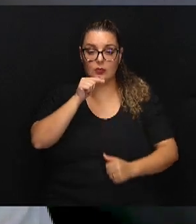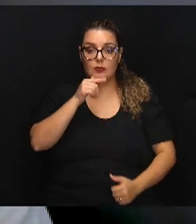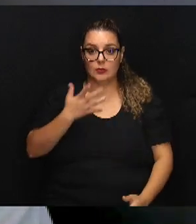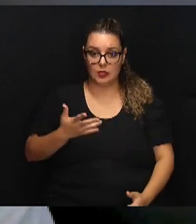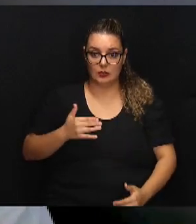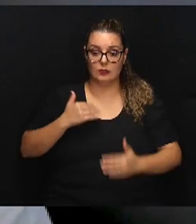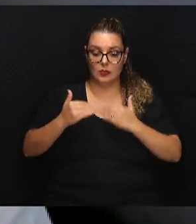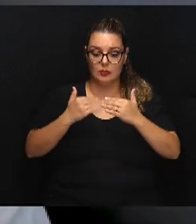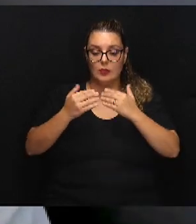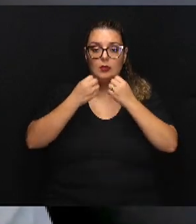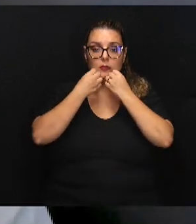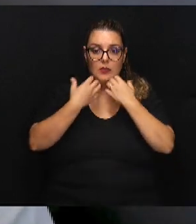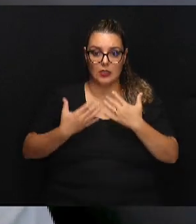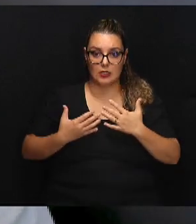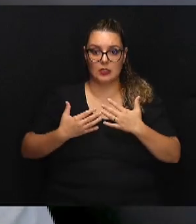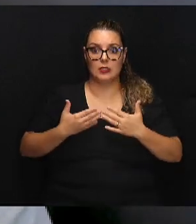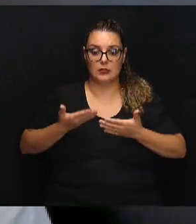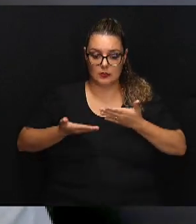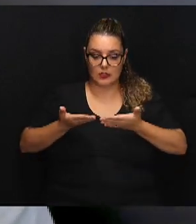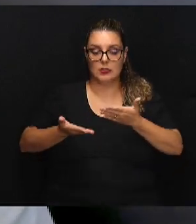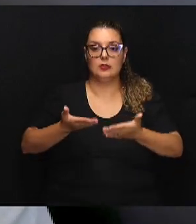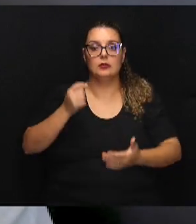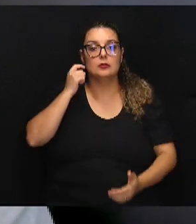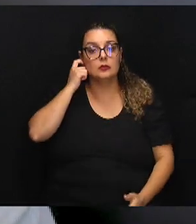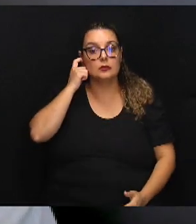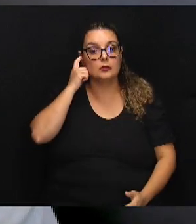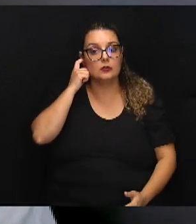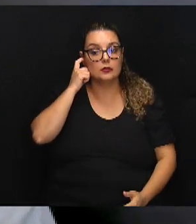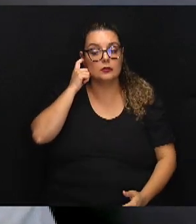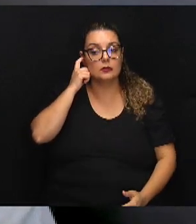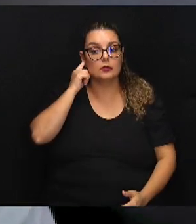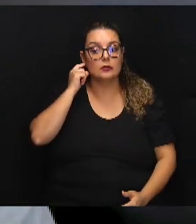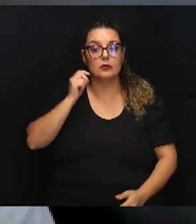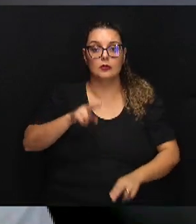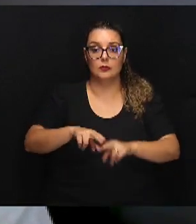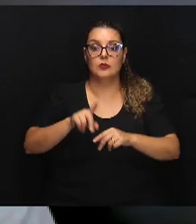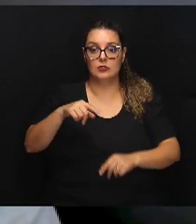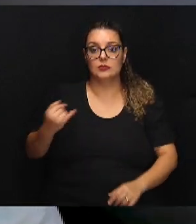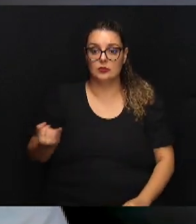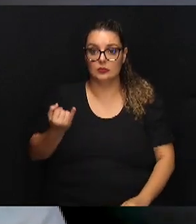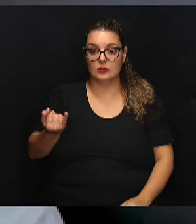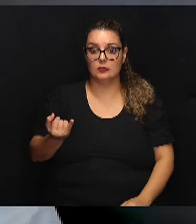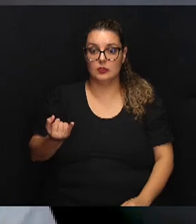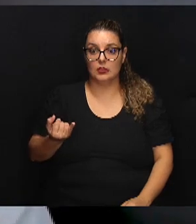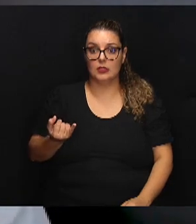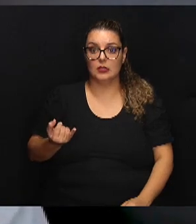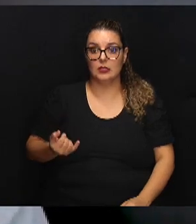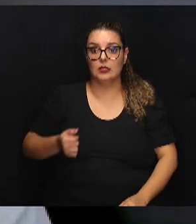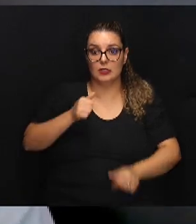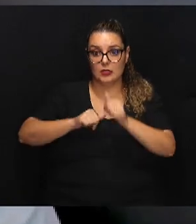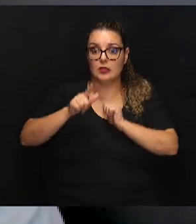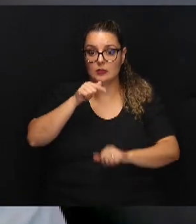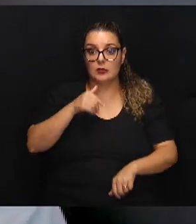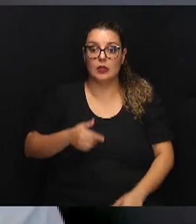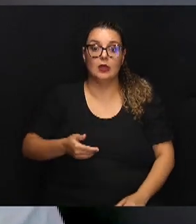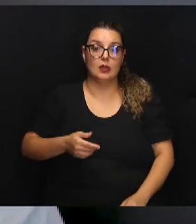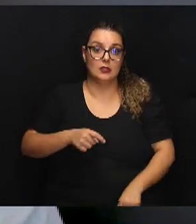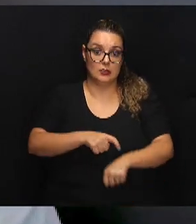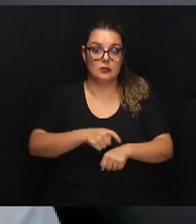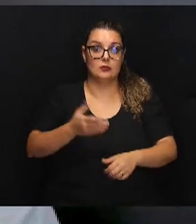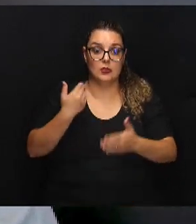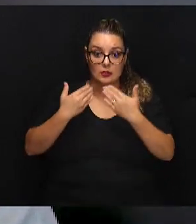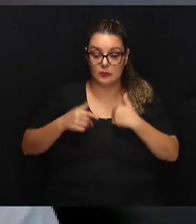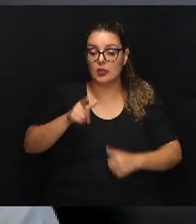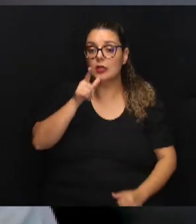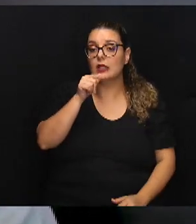funcione bem e esteja sempre bem hidratada essa região. Por isso a importância de se hidratar, beber bastante água nessa época do ano,